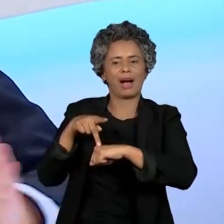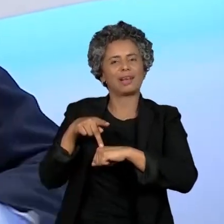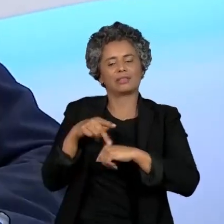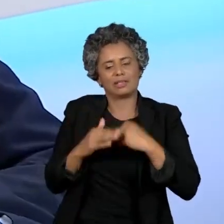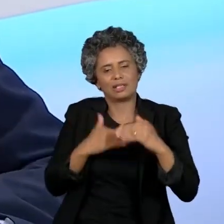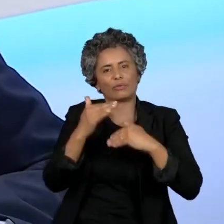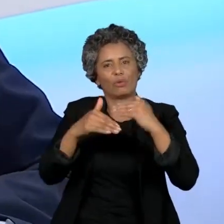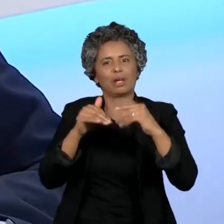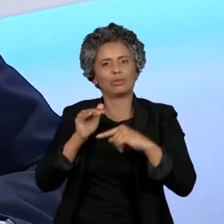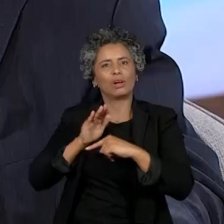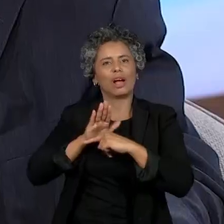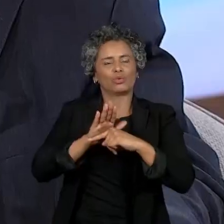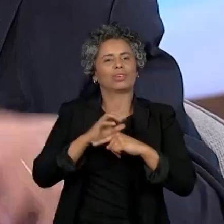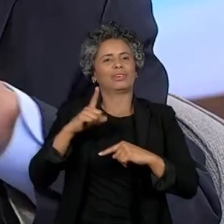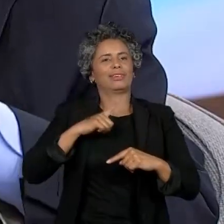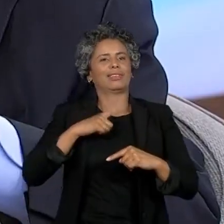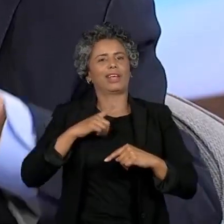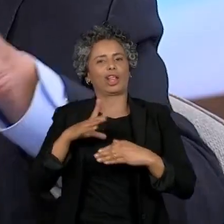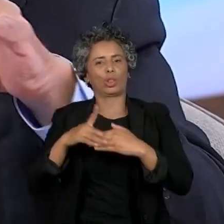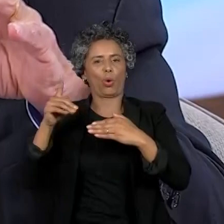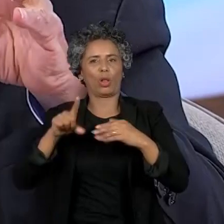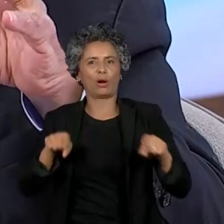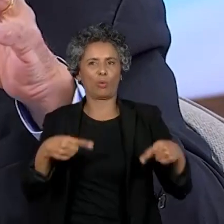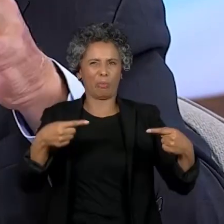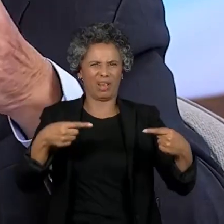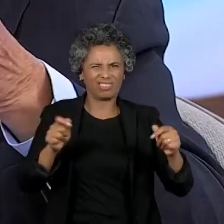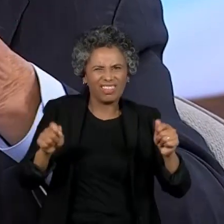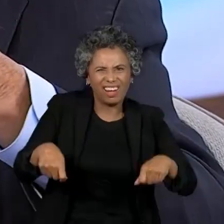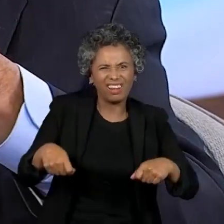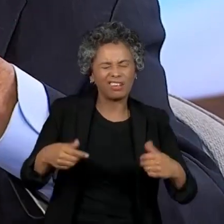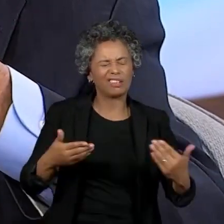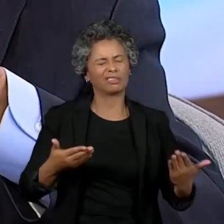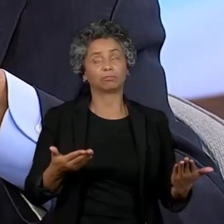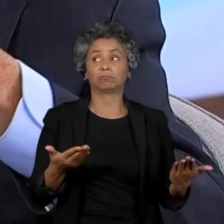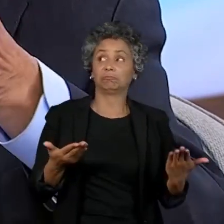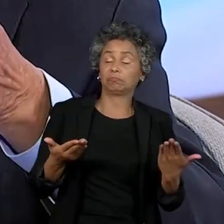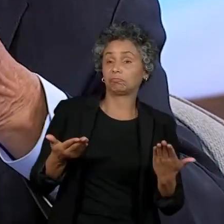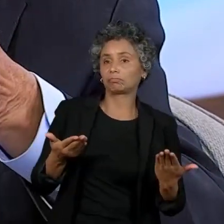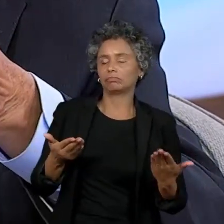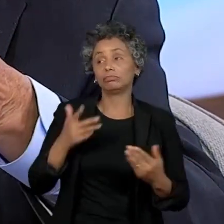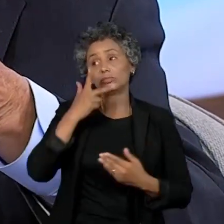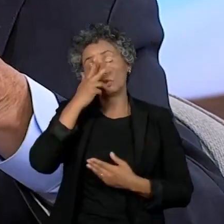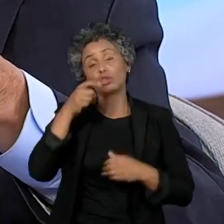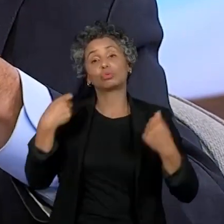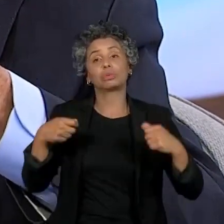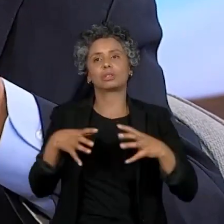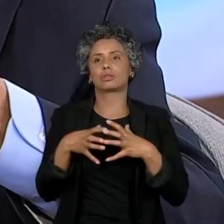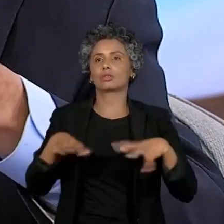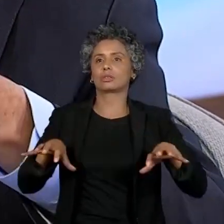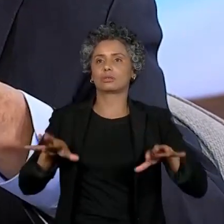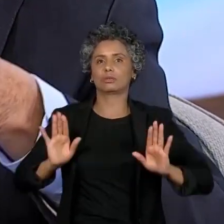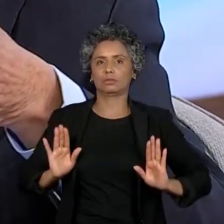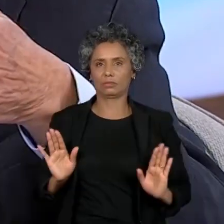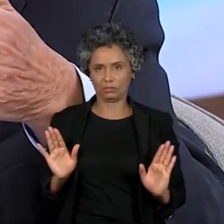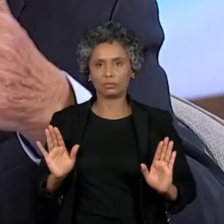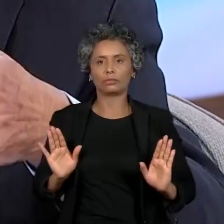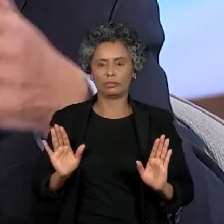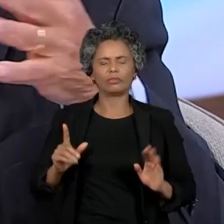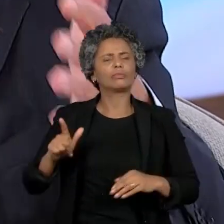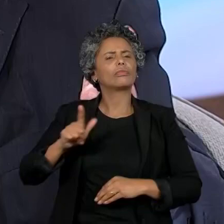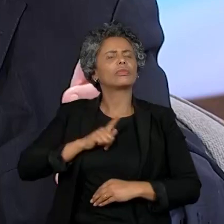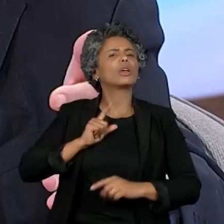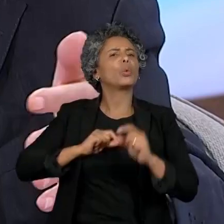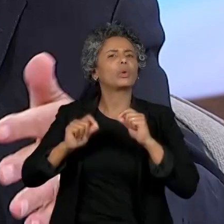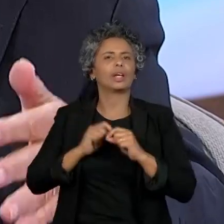para competir com o dólar? Well, I think you have to differentiate the various uses that